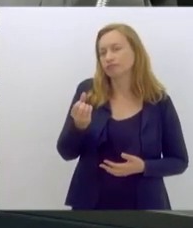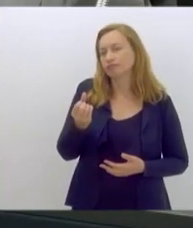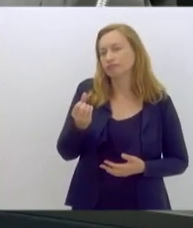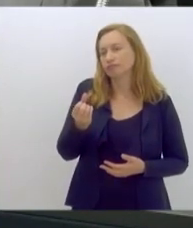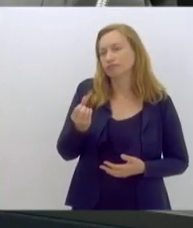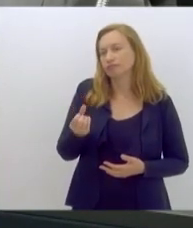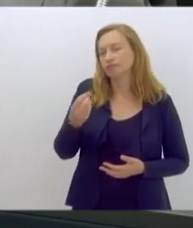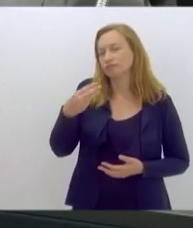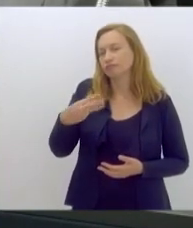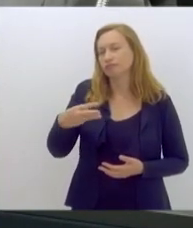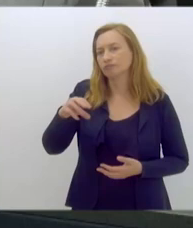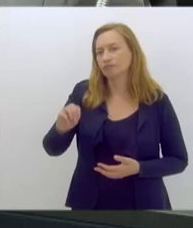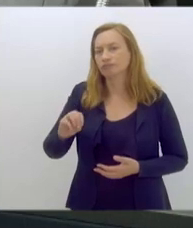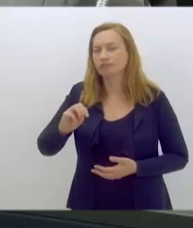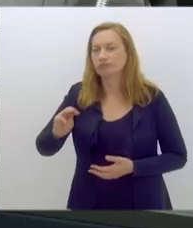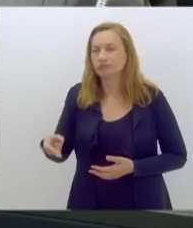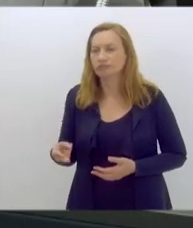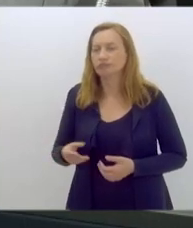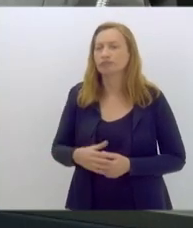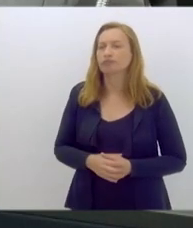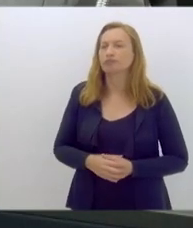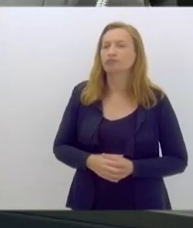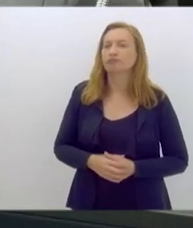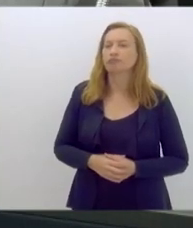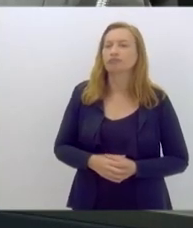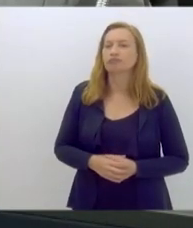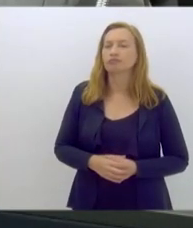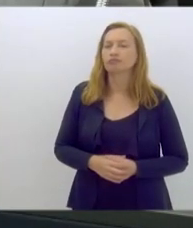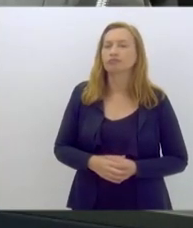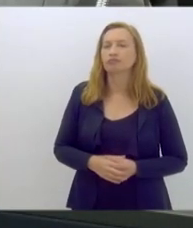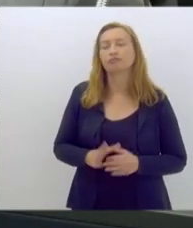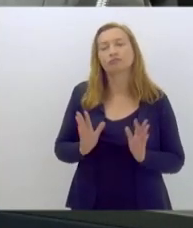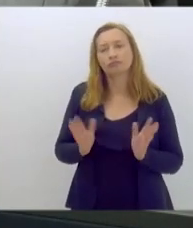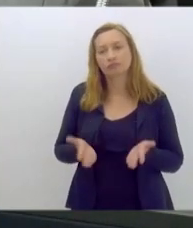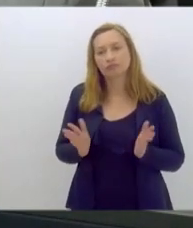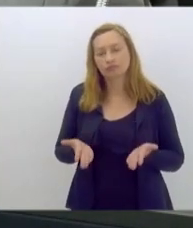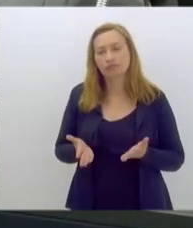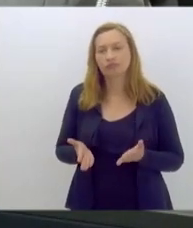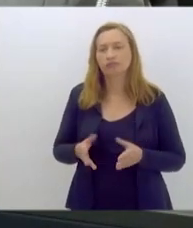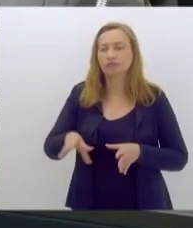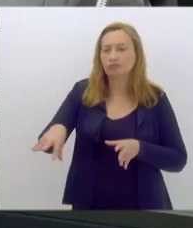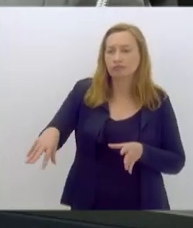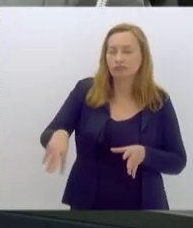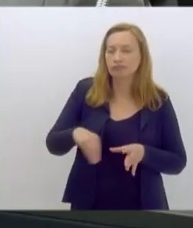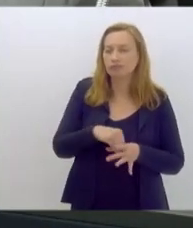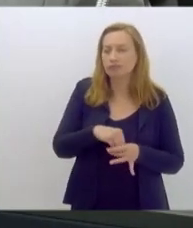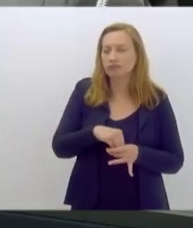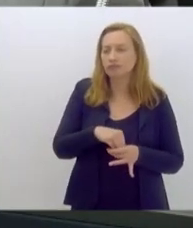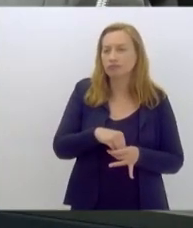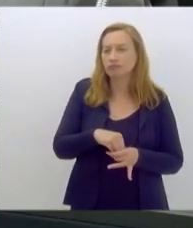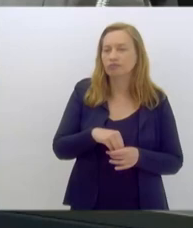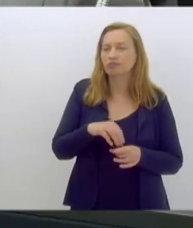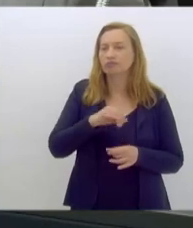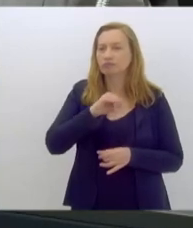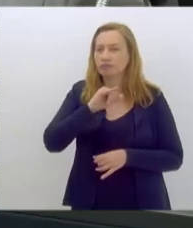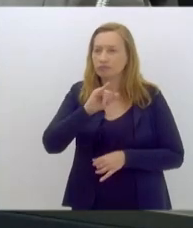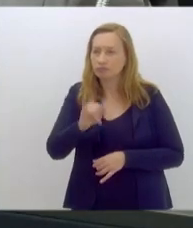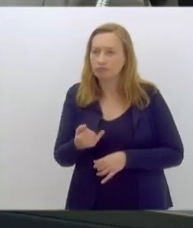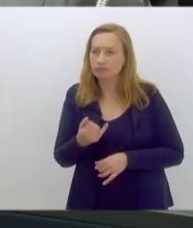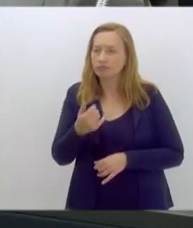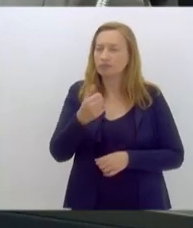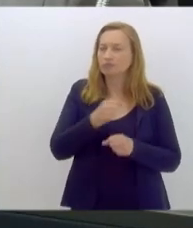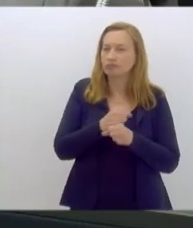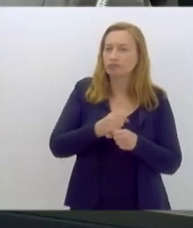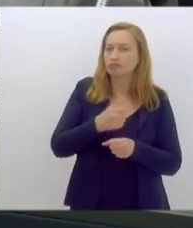630 milhões e como agora incorporamos em Janeiro de